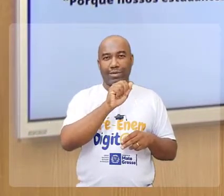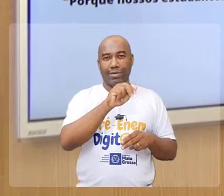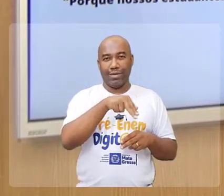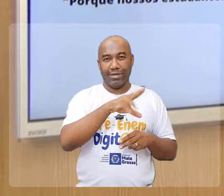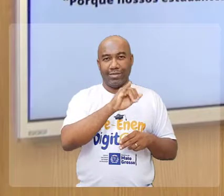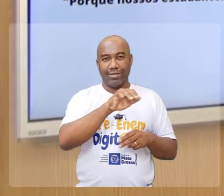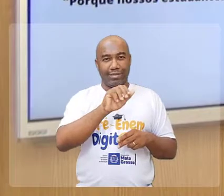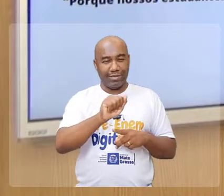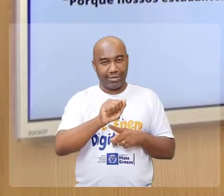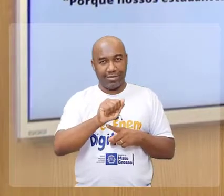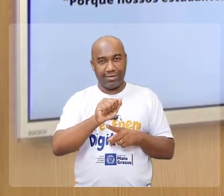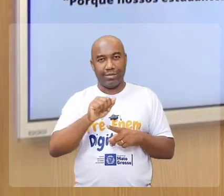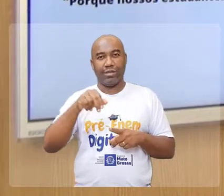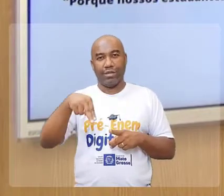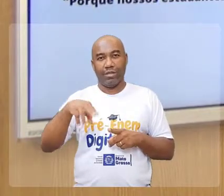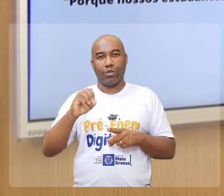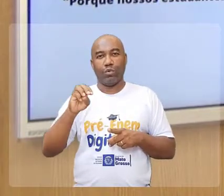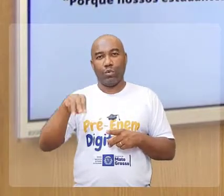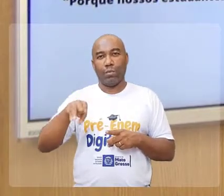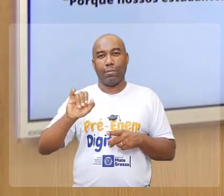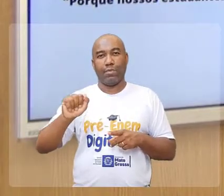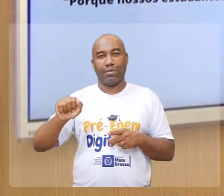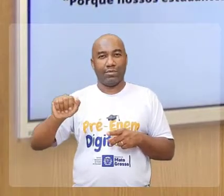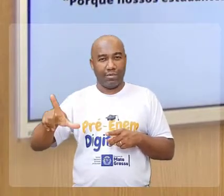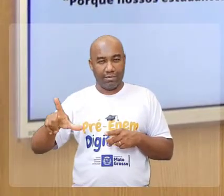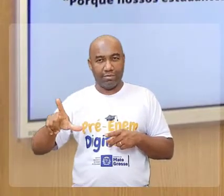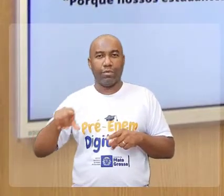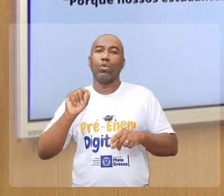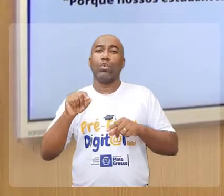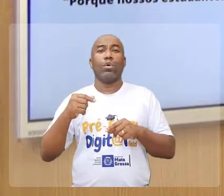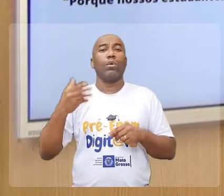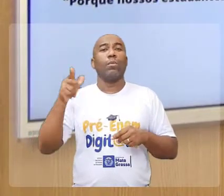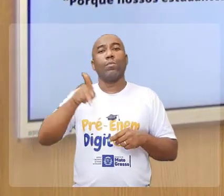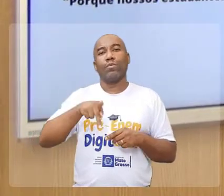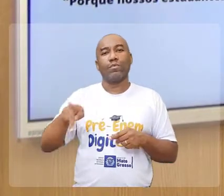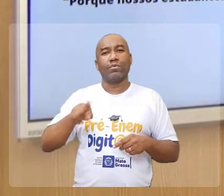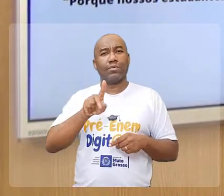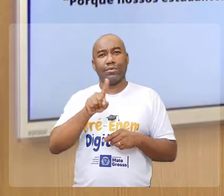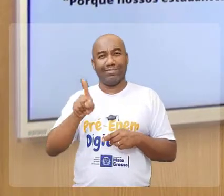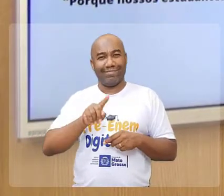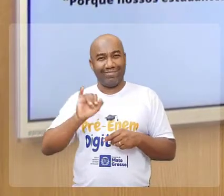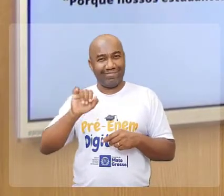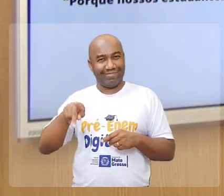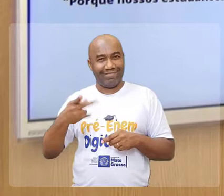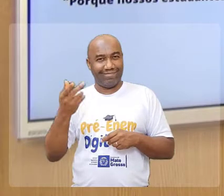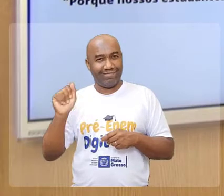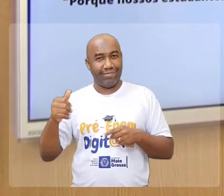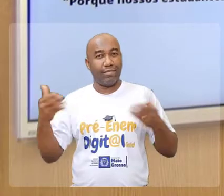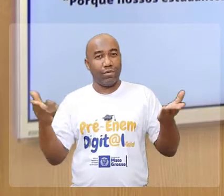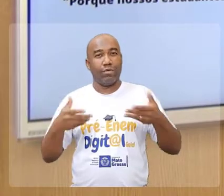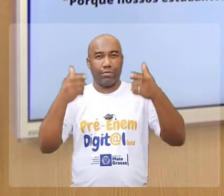professorazinha de língua portuguesa e vou trabalhar com vocês a partir deste momento.